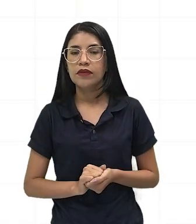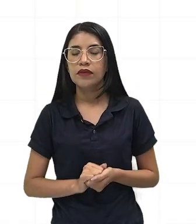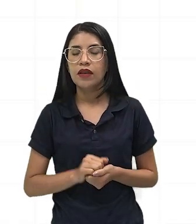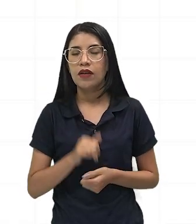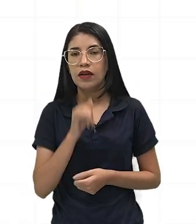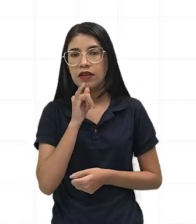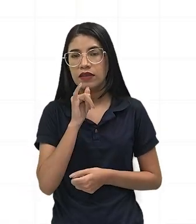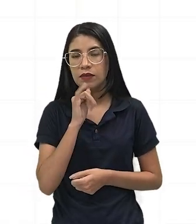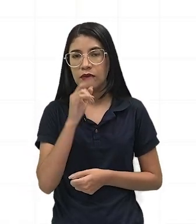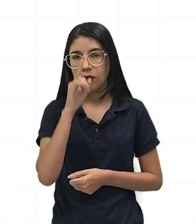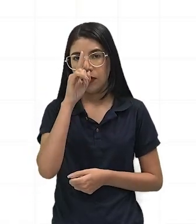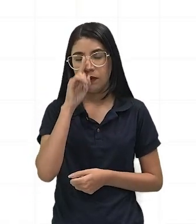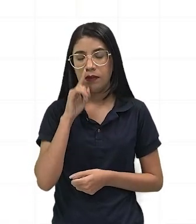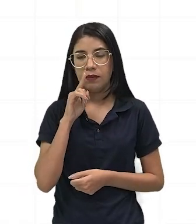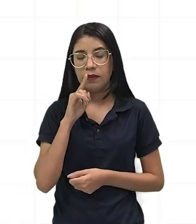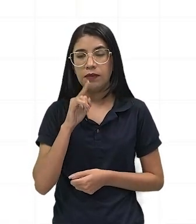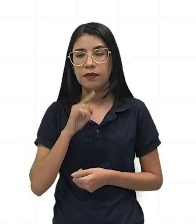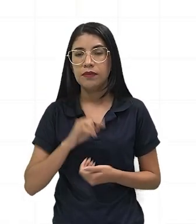ó,